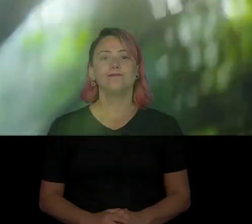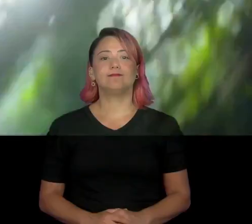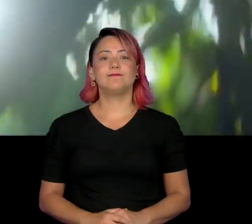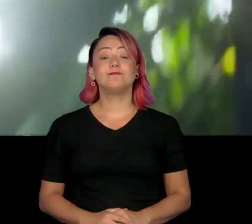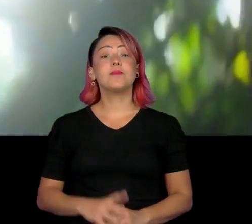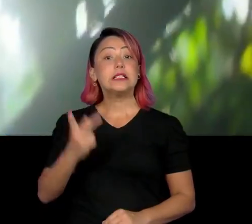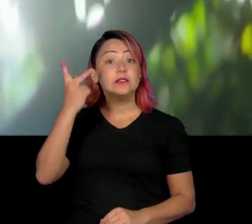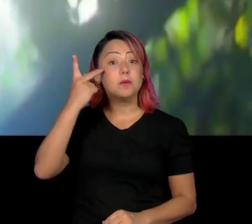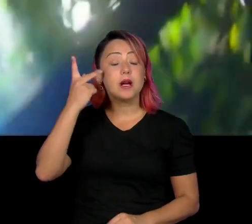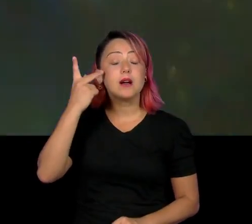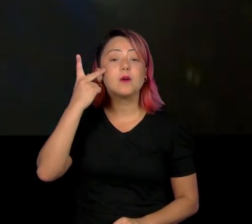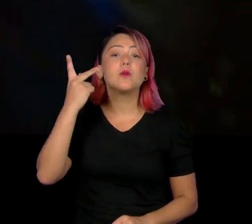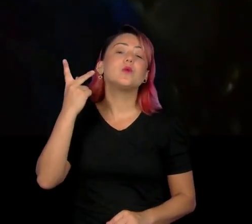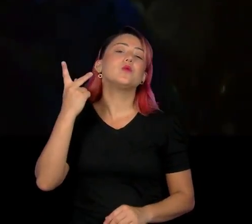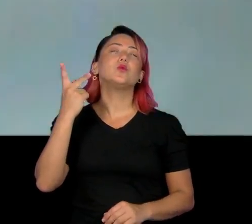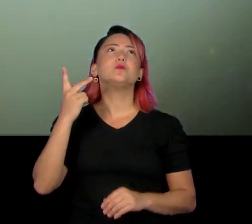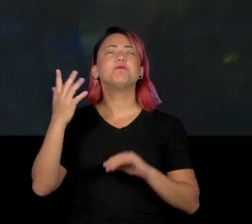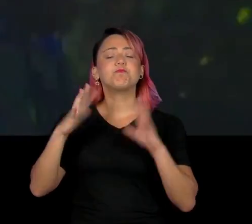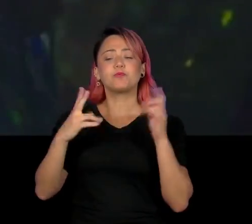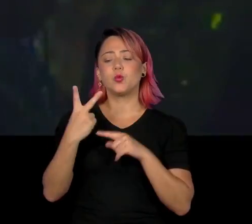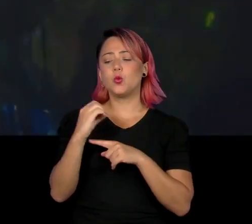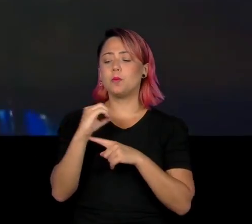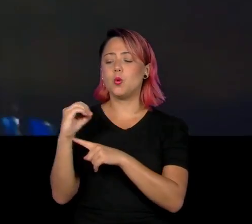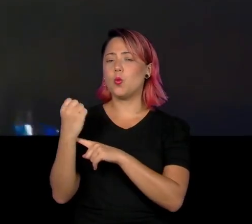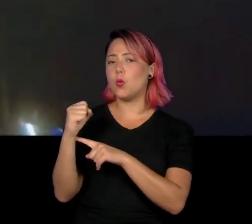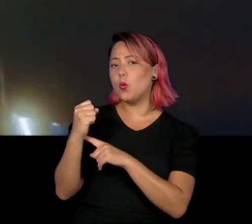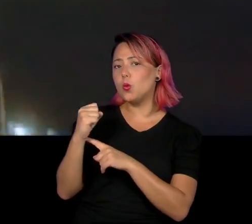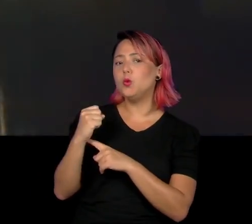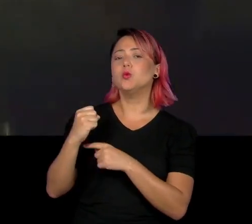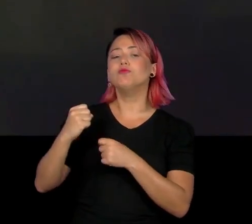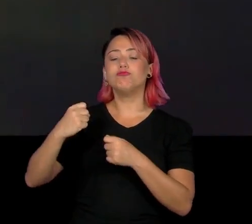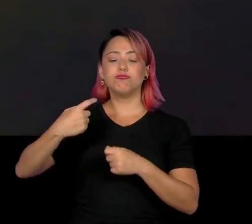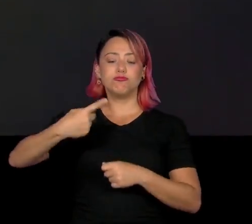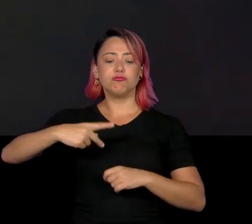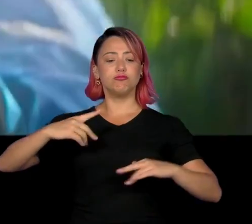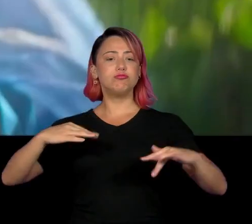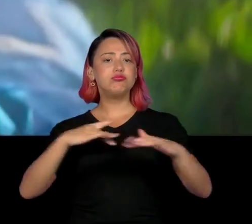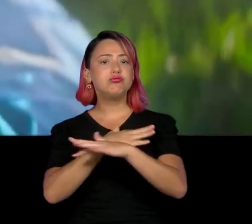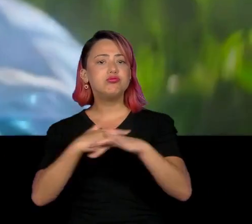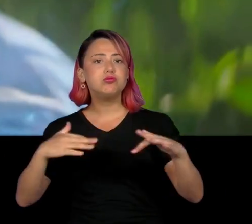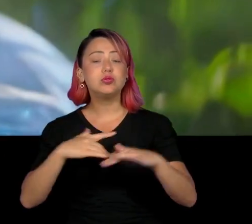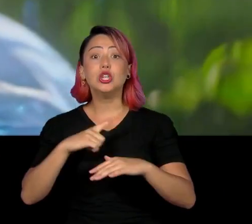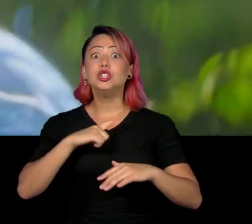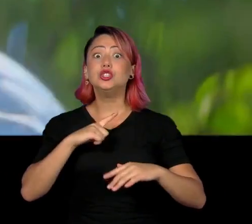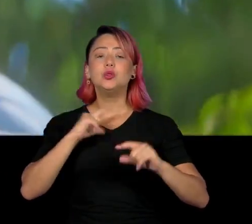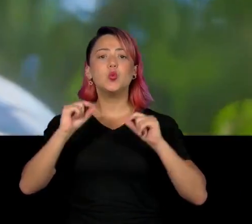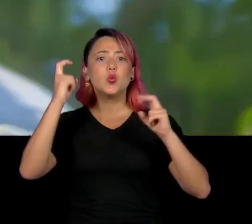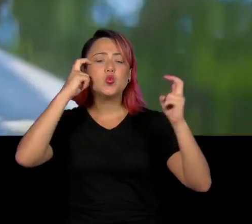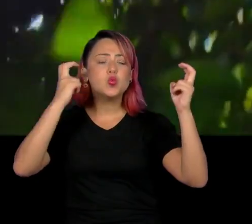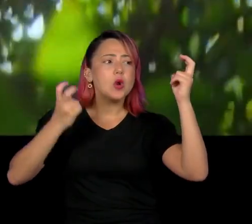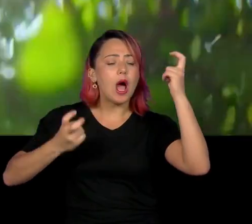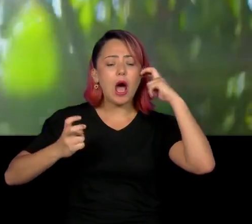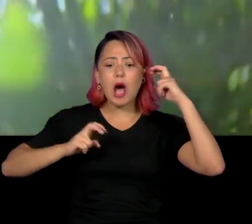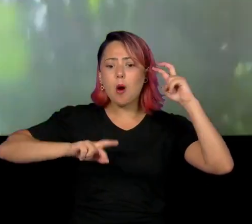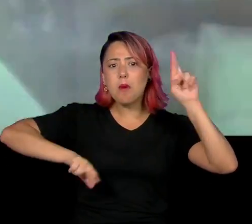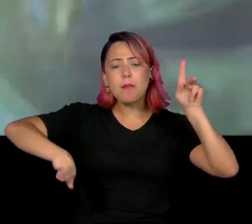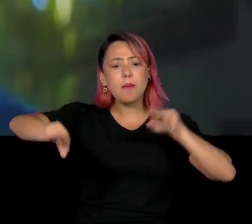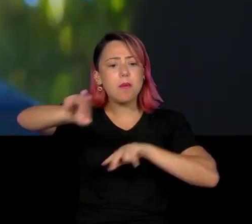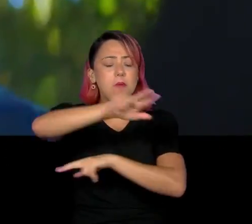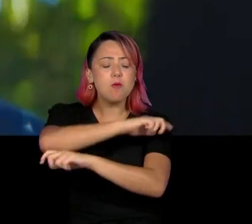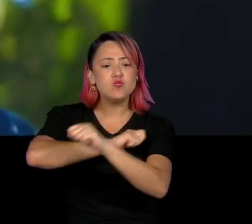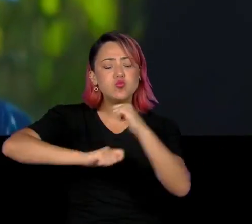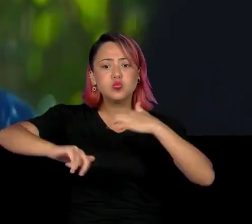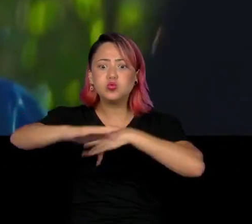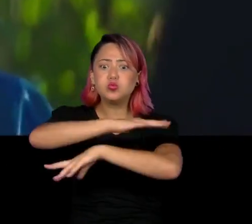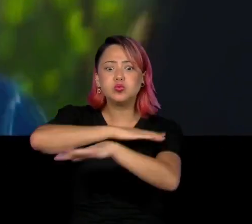Paulo, ali em 2008, era uma cidade que tinha muita a efervescência cultural de São Paulo era muito forte.